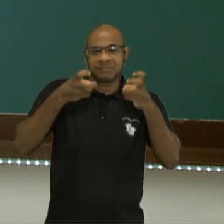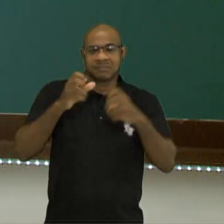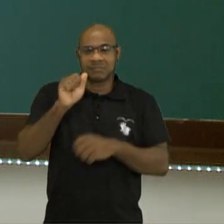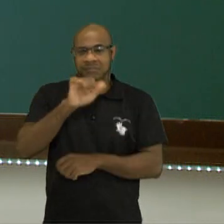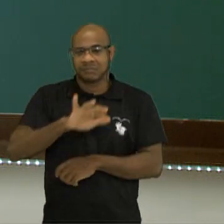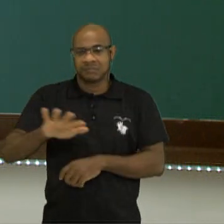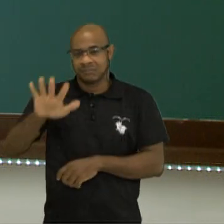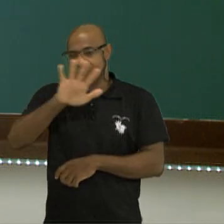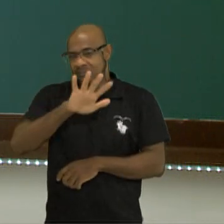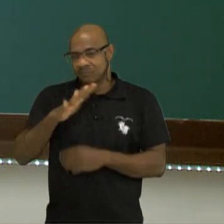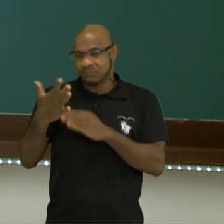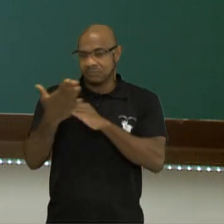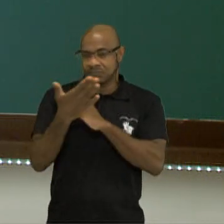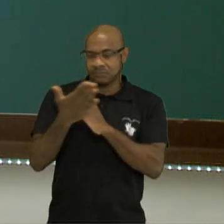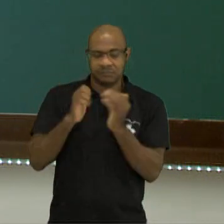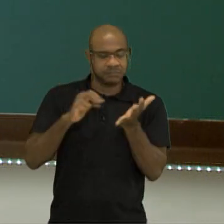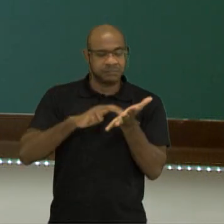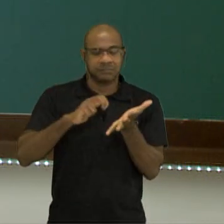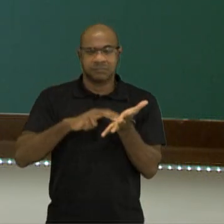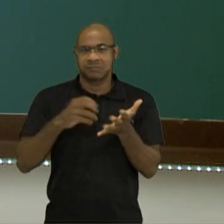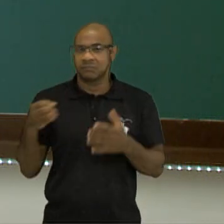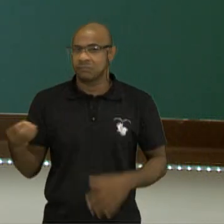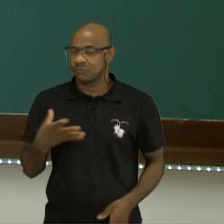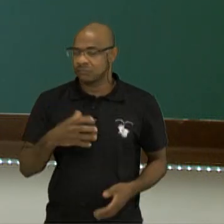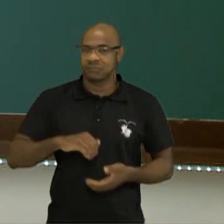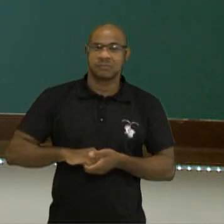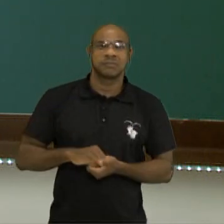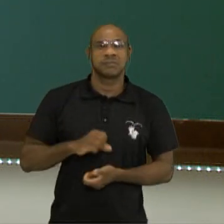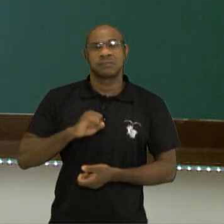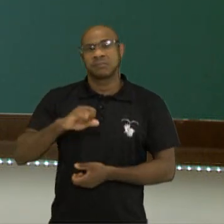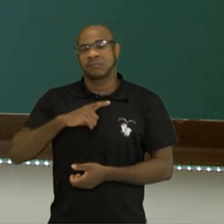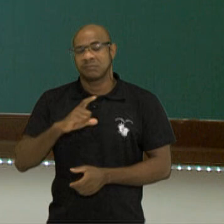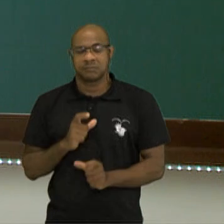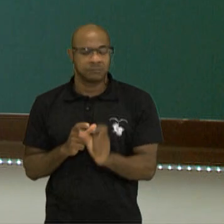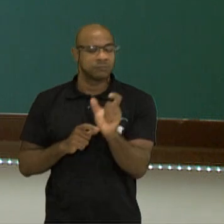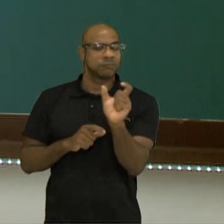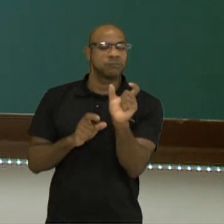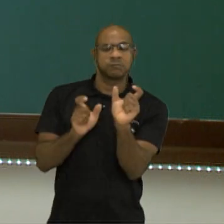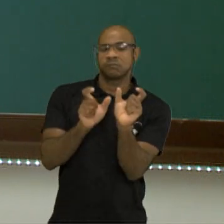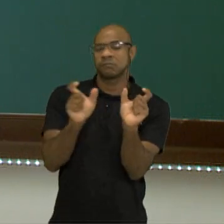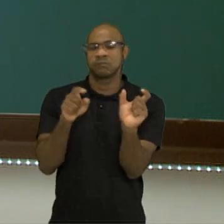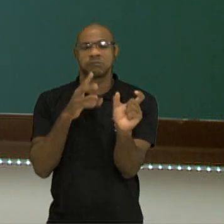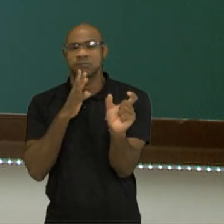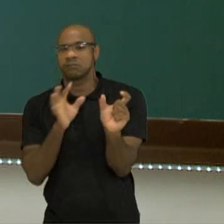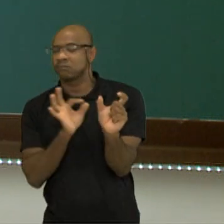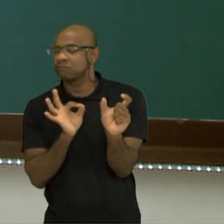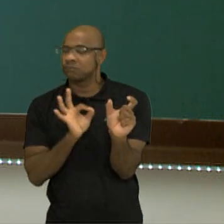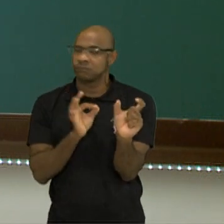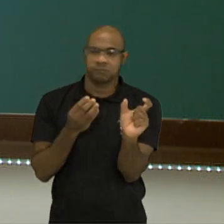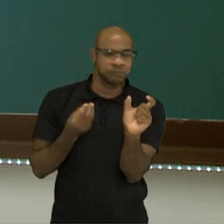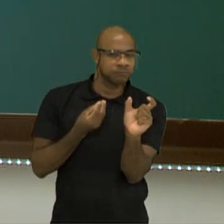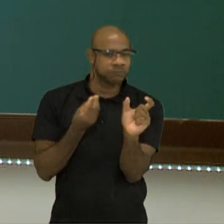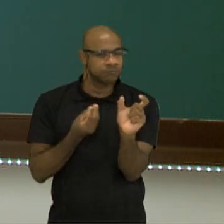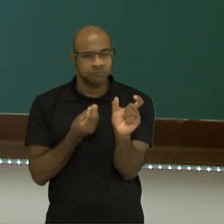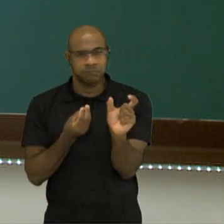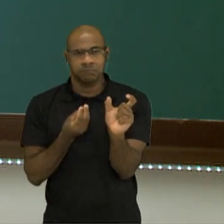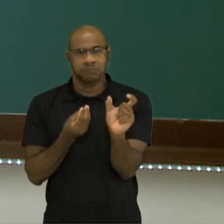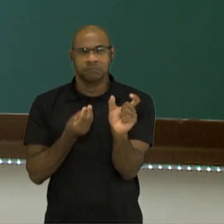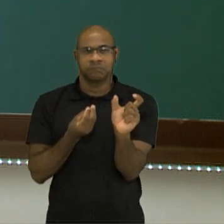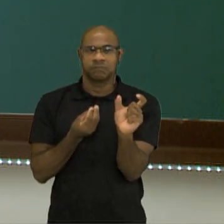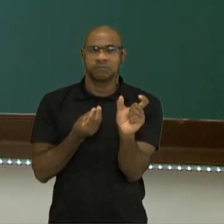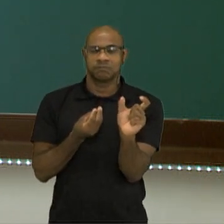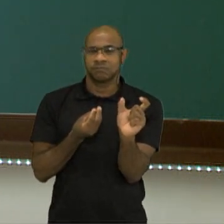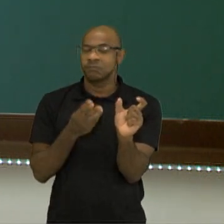ajuda a perceber o vocabulário novo. Então, se tiver alguma palavra aqui que você não conhece, não